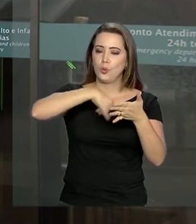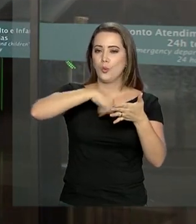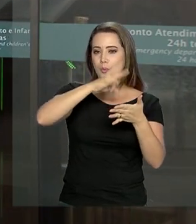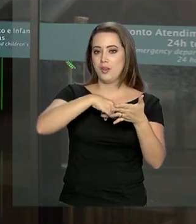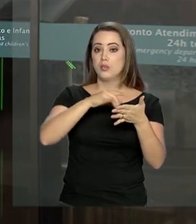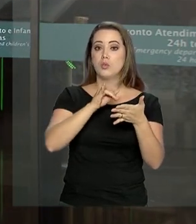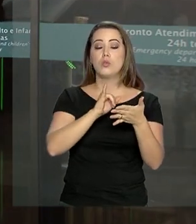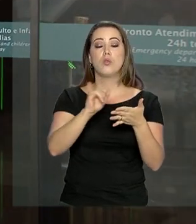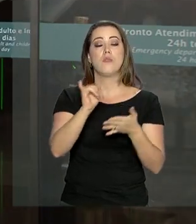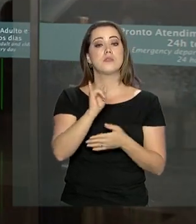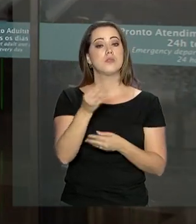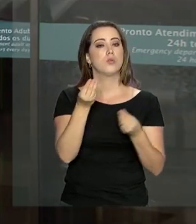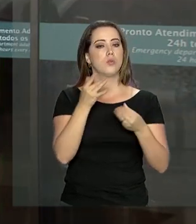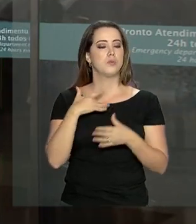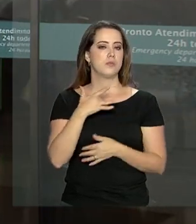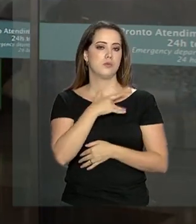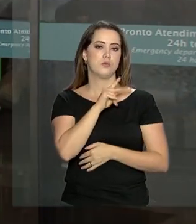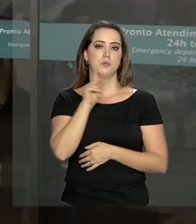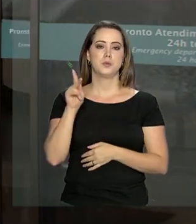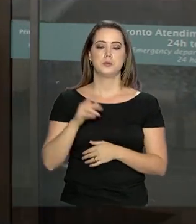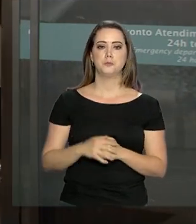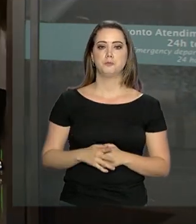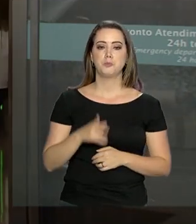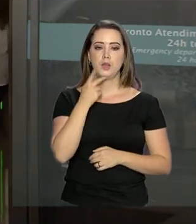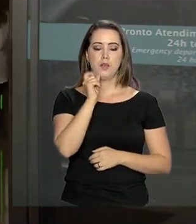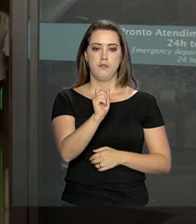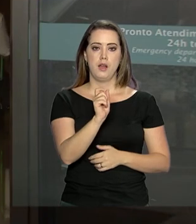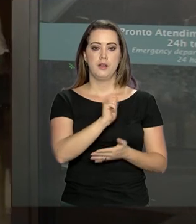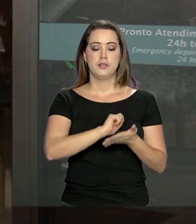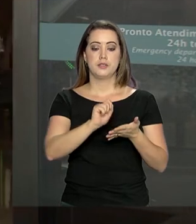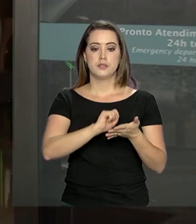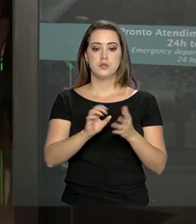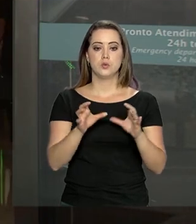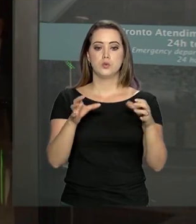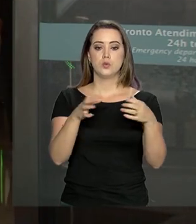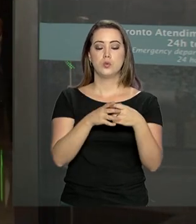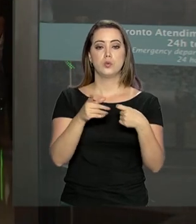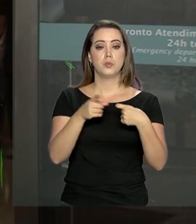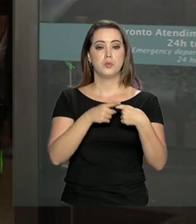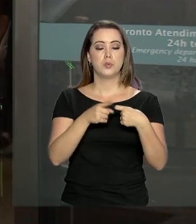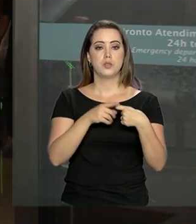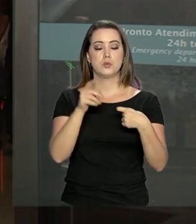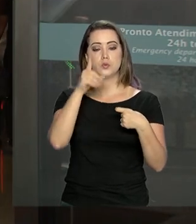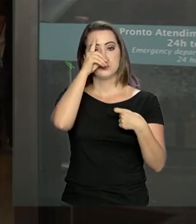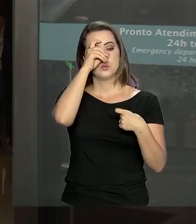presidente. Diz o boletim assinado pela equipe médica do hospital.